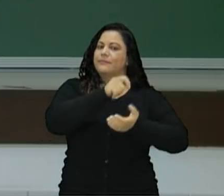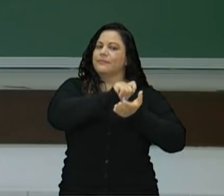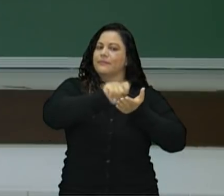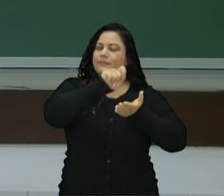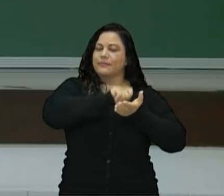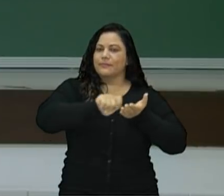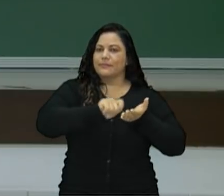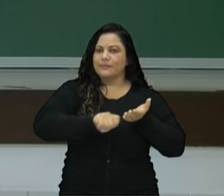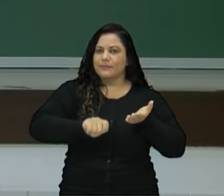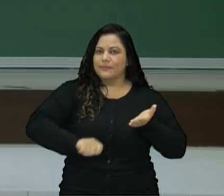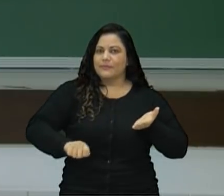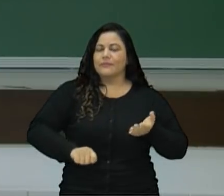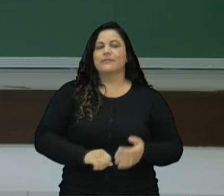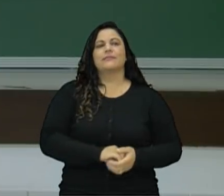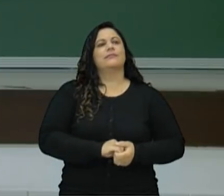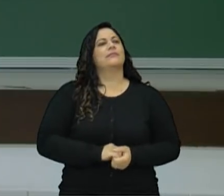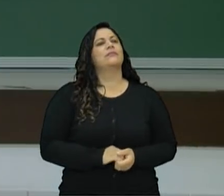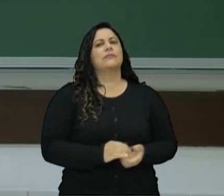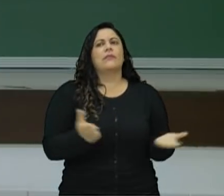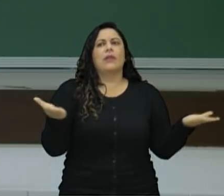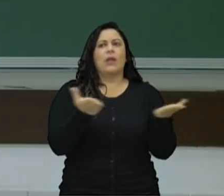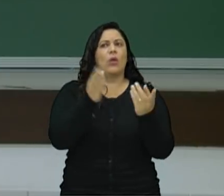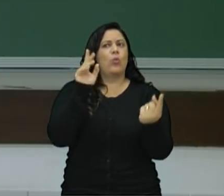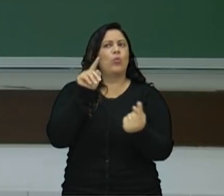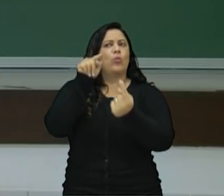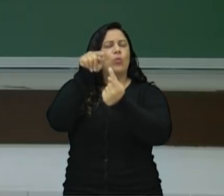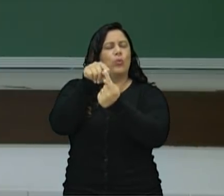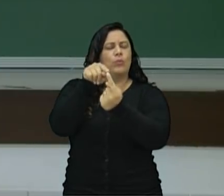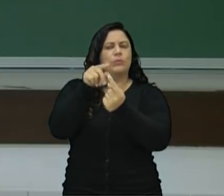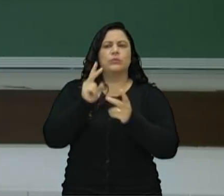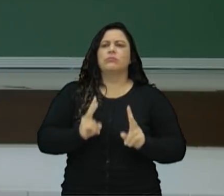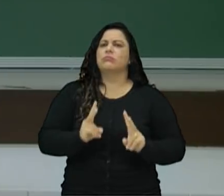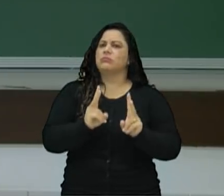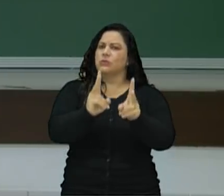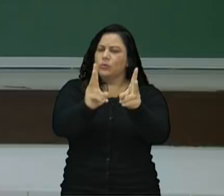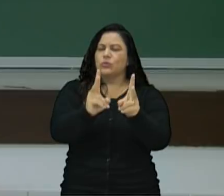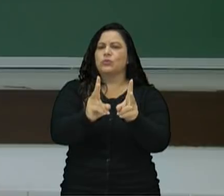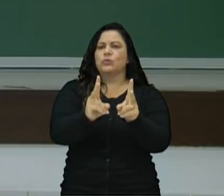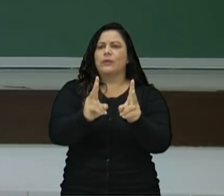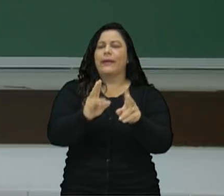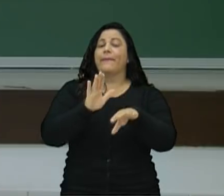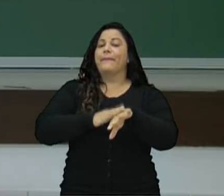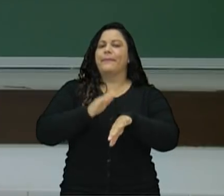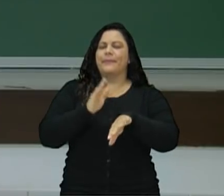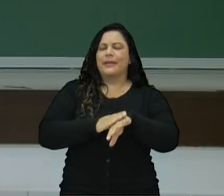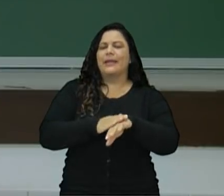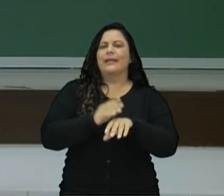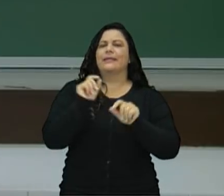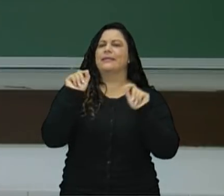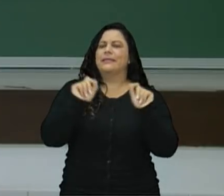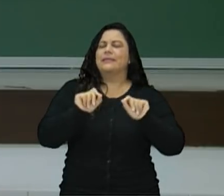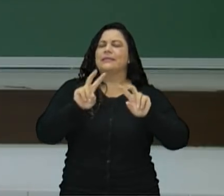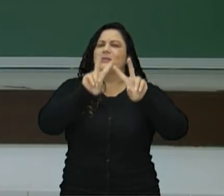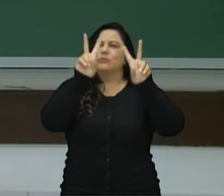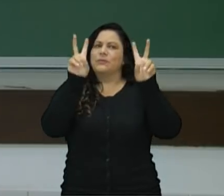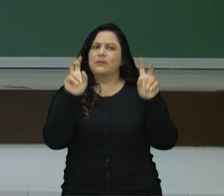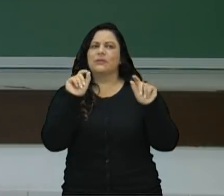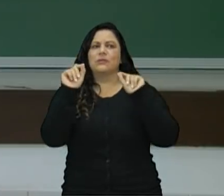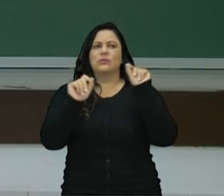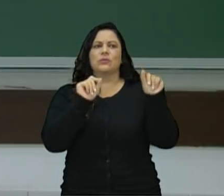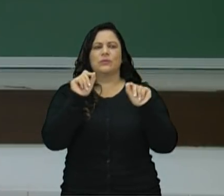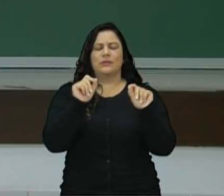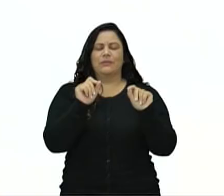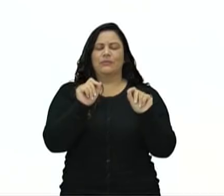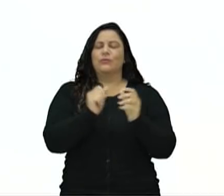gente trouxe como objetivo continuar a aprofundar, né, mais ainda no conhecimento a respeito dos elementos composicionais